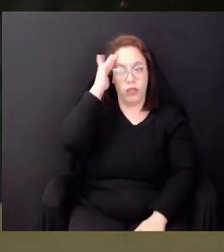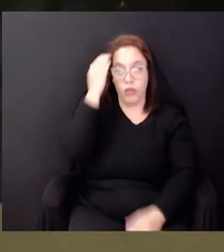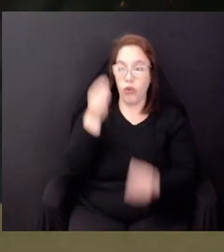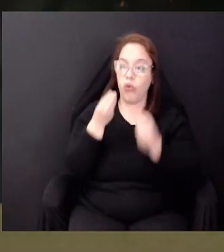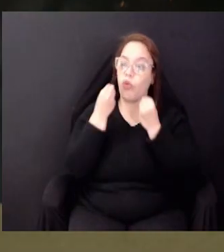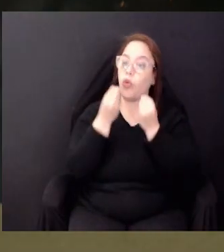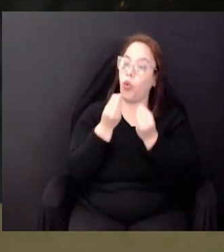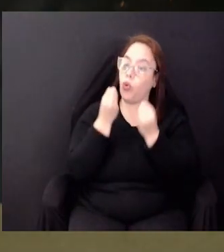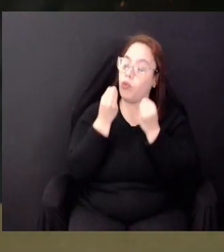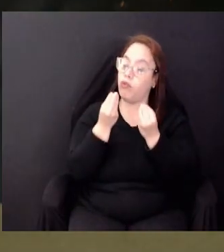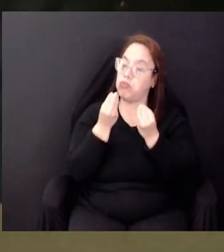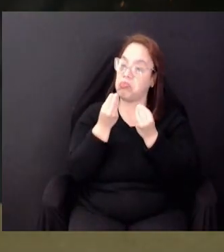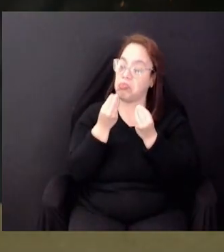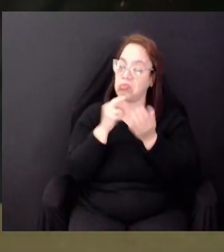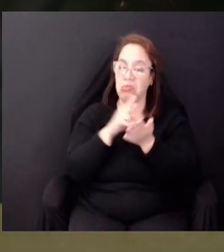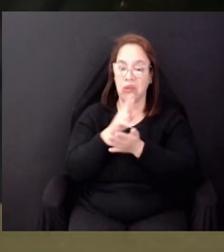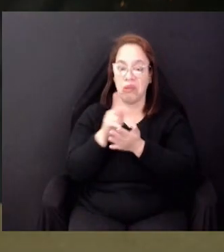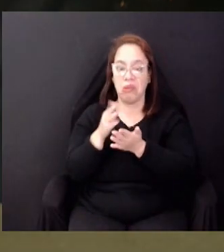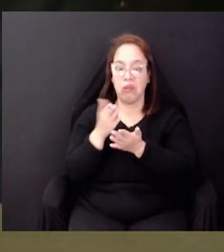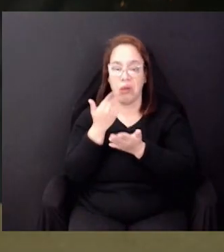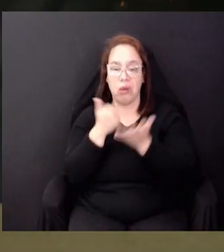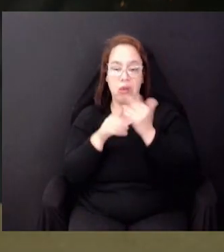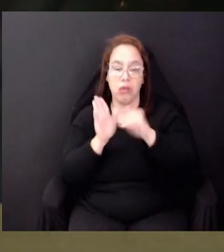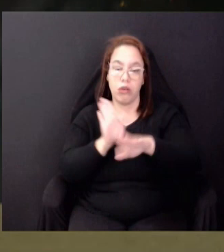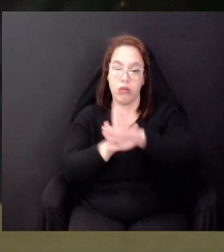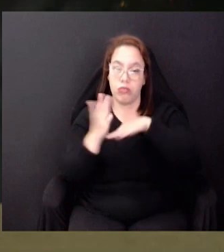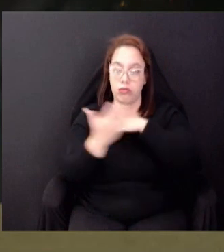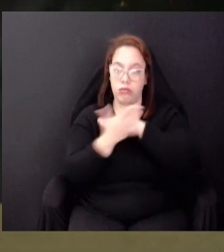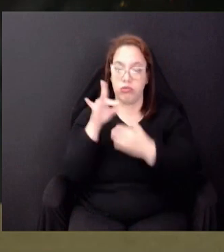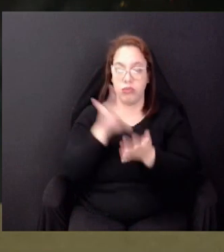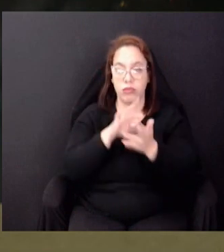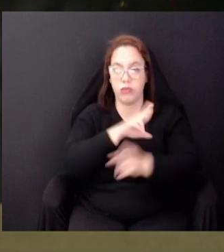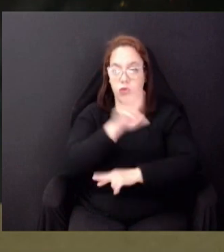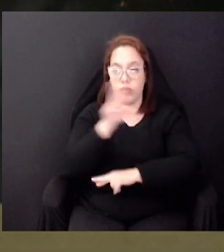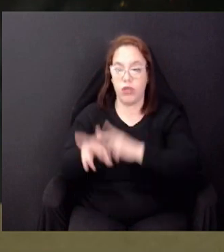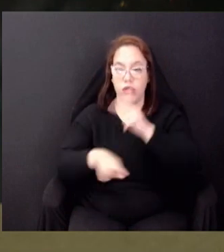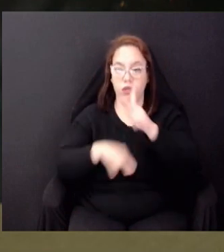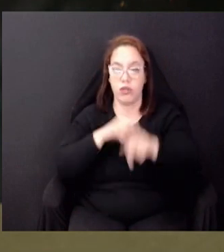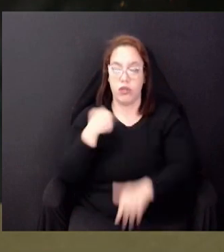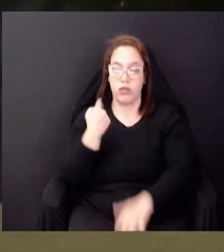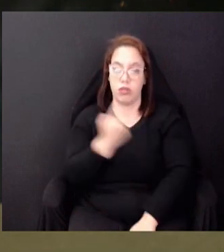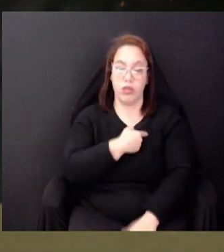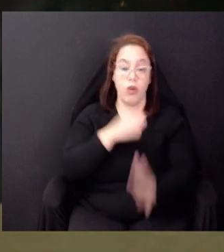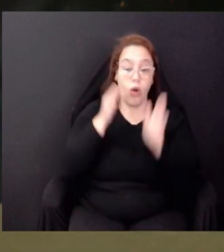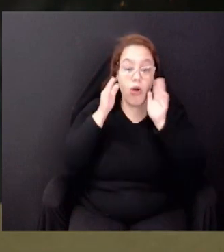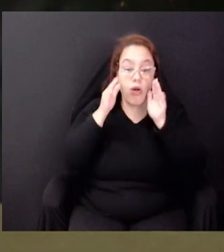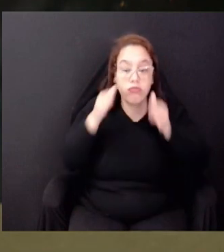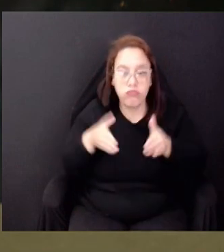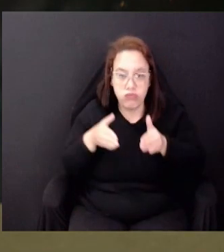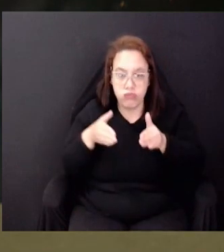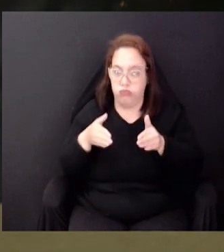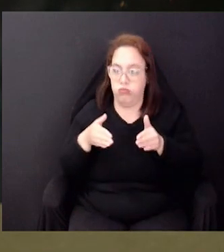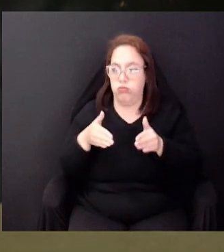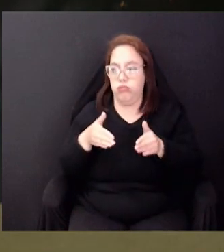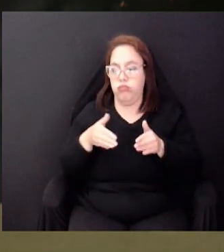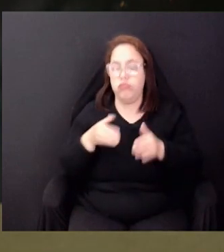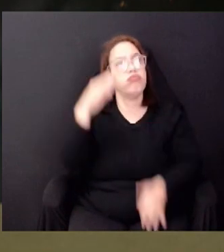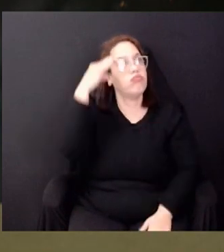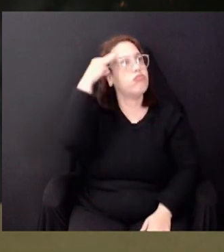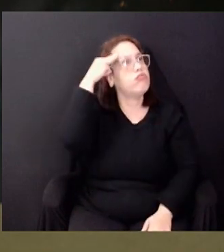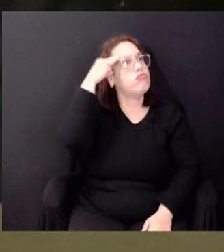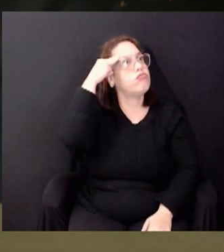quais os alimentos que ajudam e se realmente faz a diferença na nossa concentração e na nossa memória, né? E no